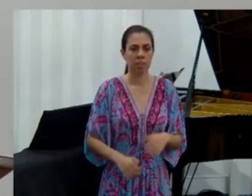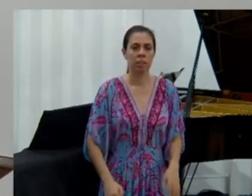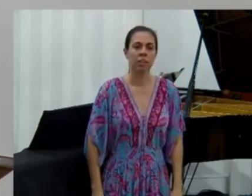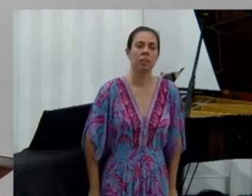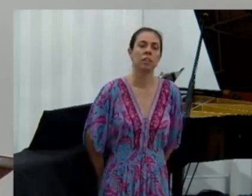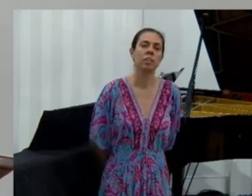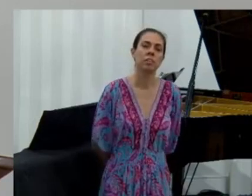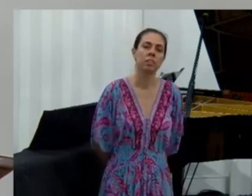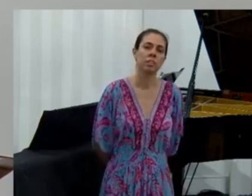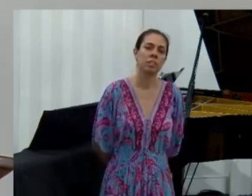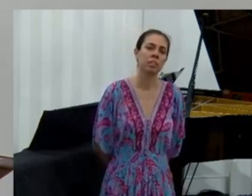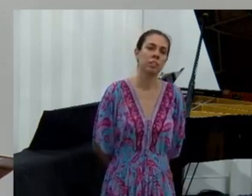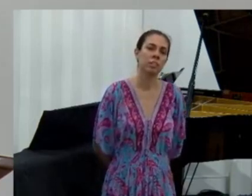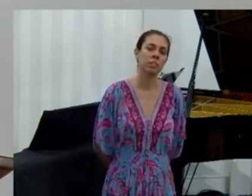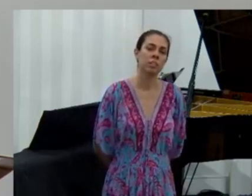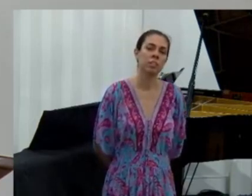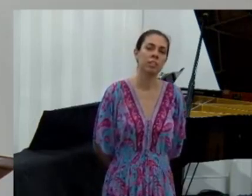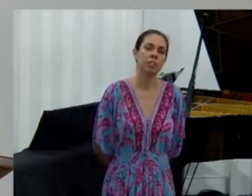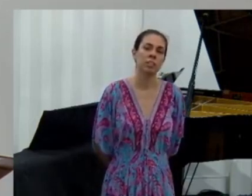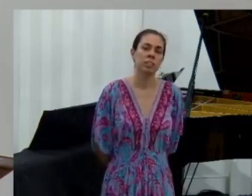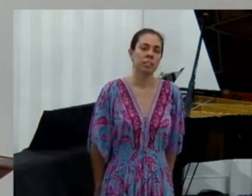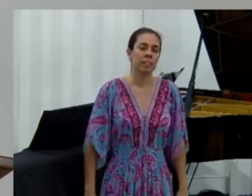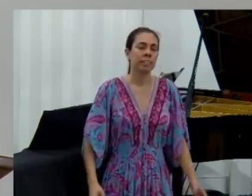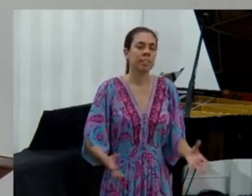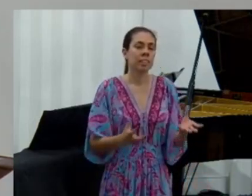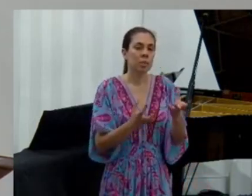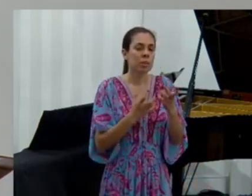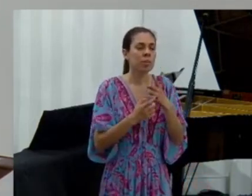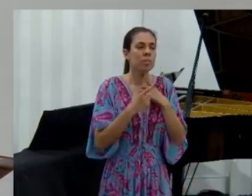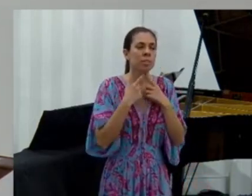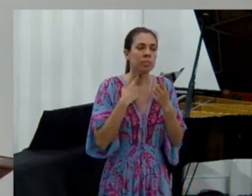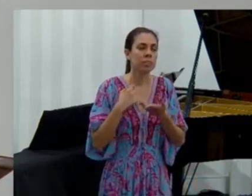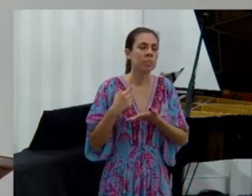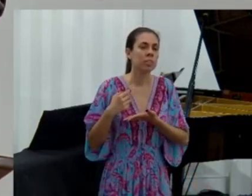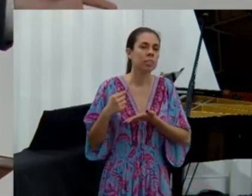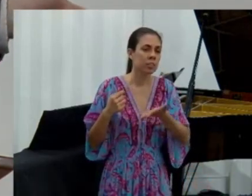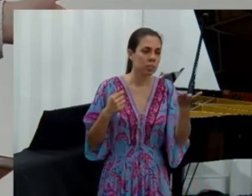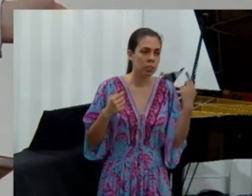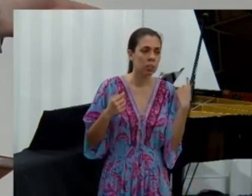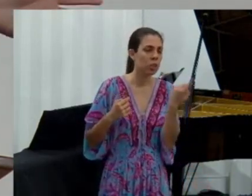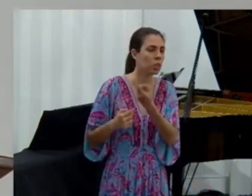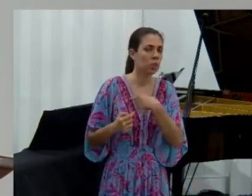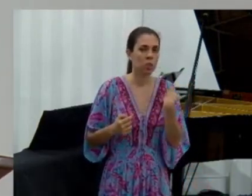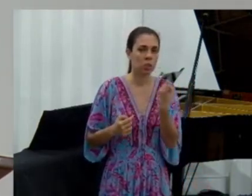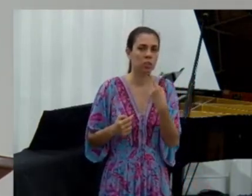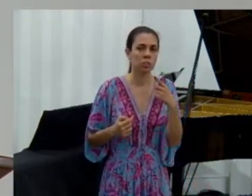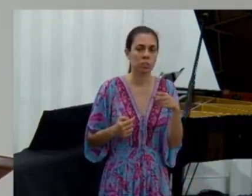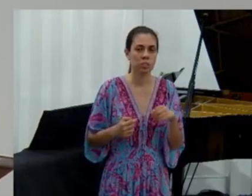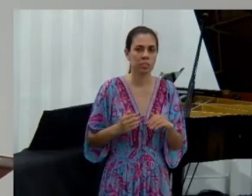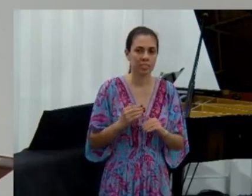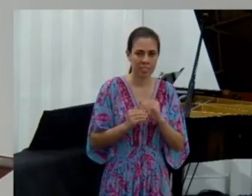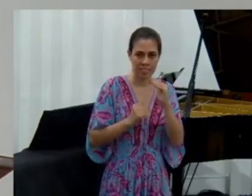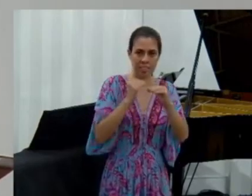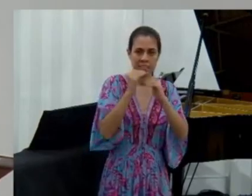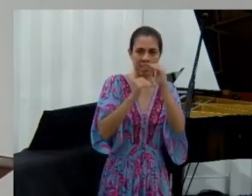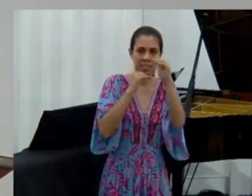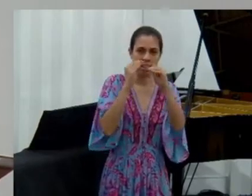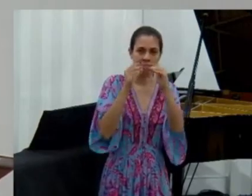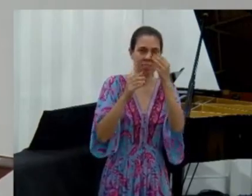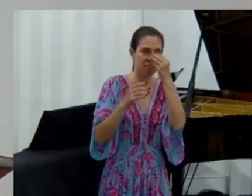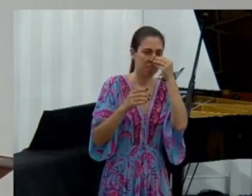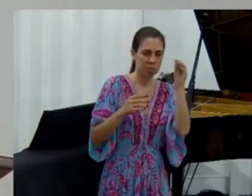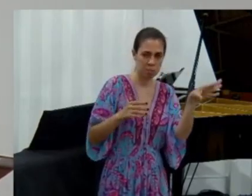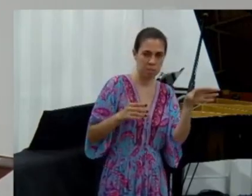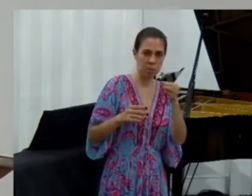que venhamos a crescer, de que venhamos a abandonar o que precisa ser colocado para fora de nossa vida e que